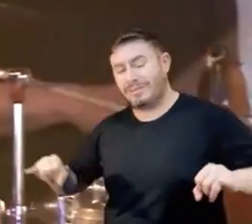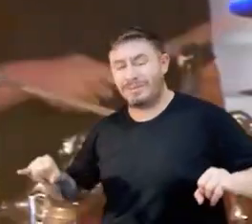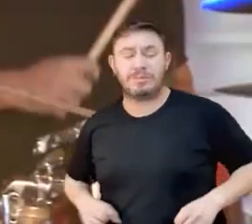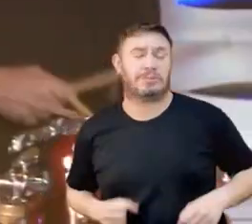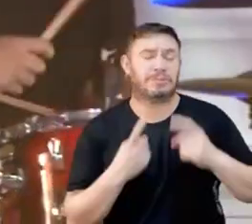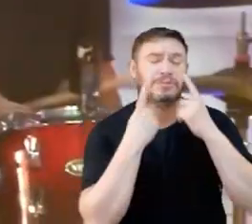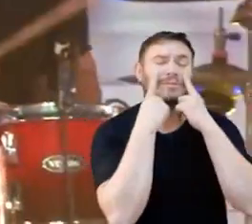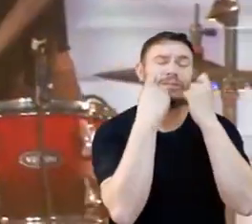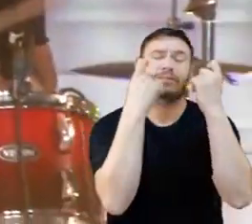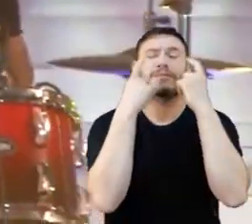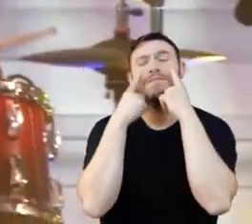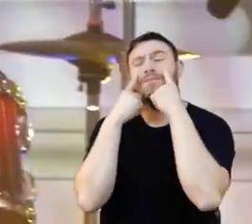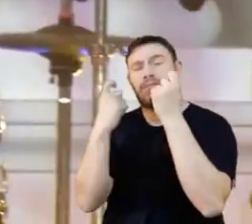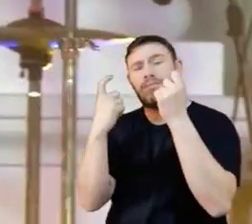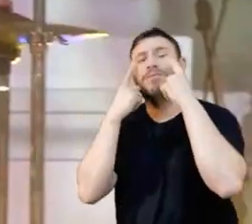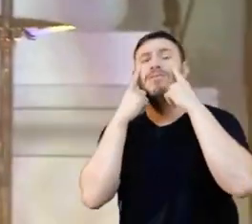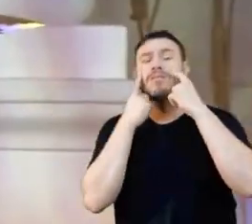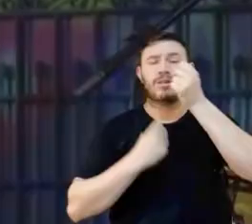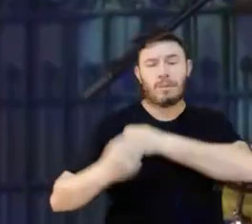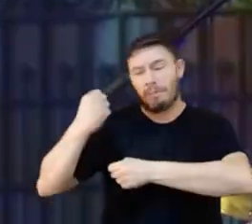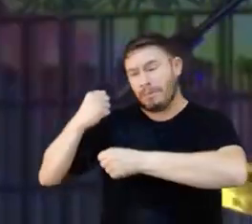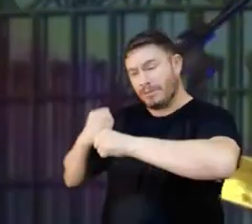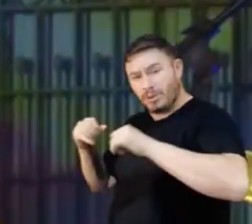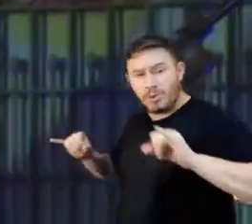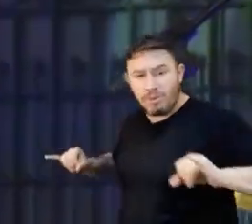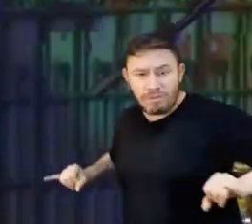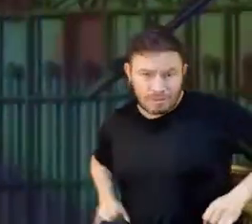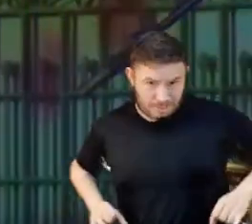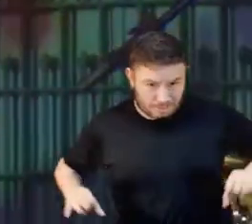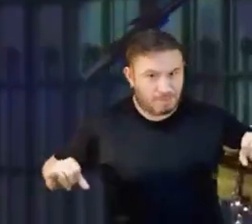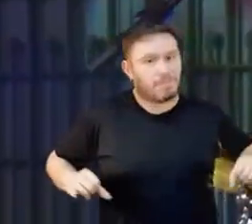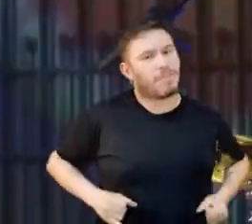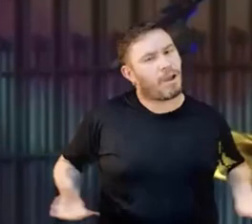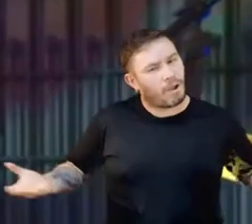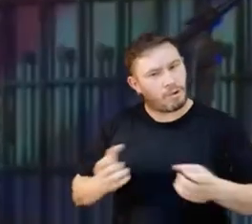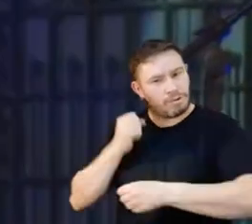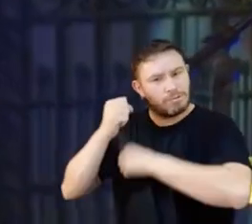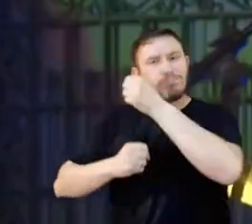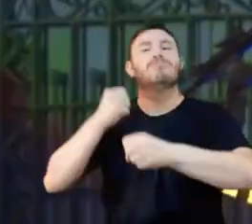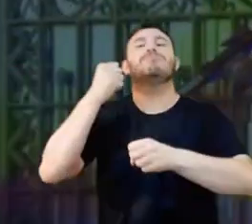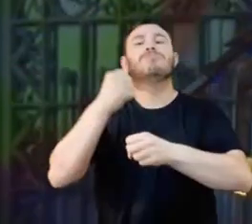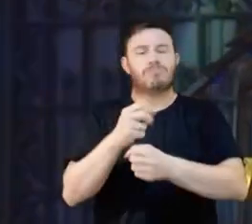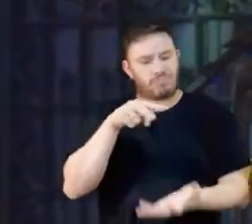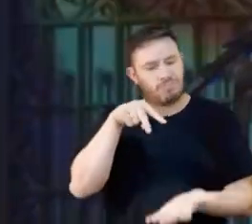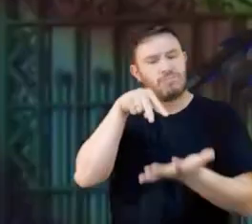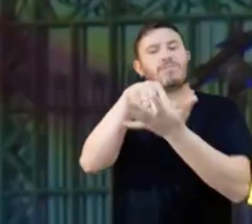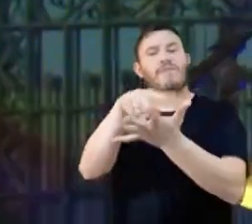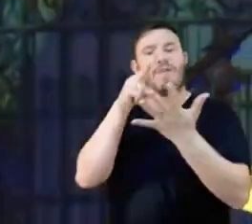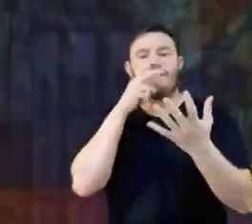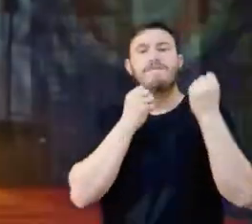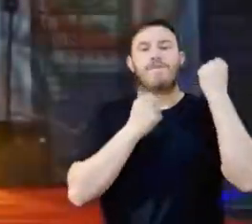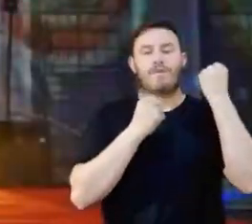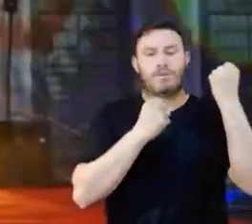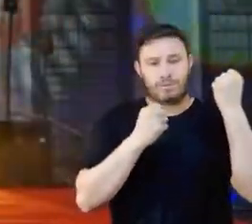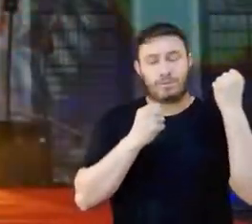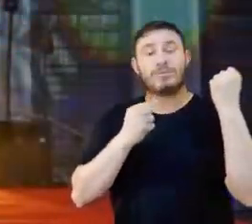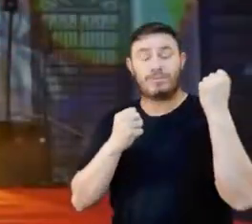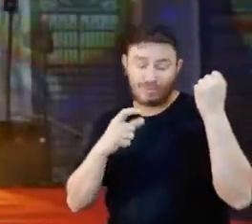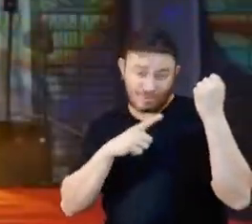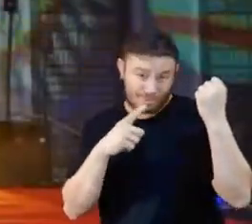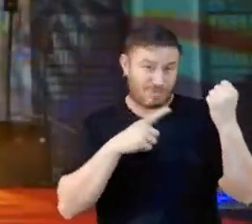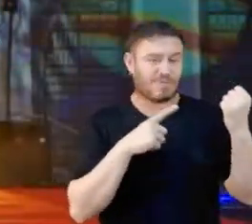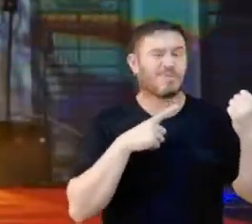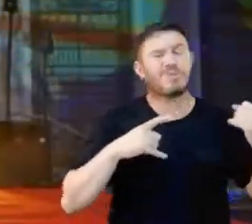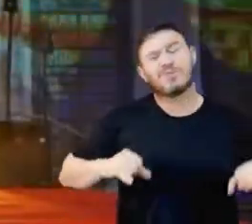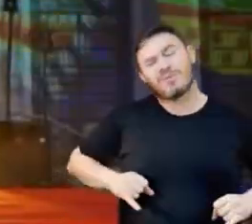demais, tenho chorado pra cachorro. Ano passado eu morri, mas esse ano eu não